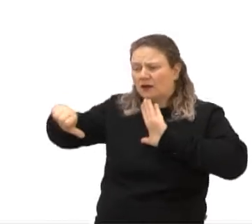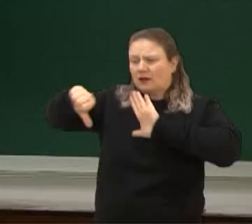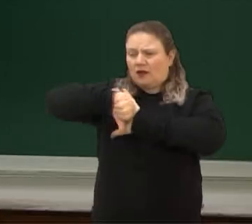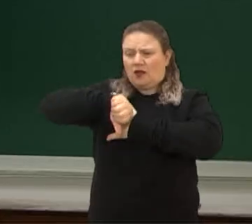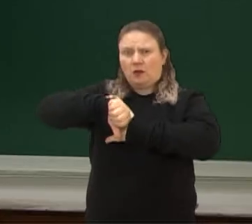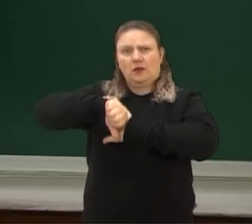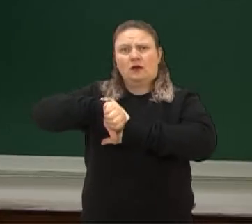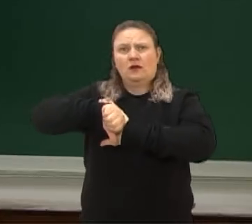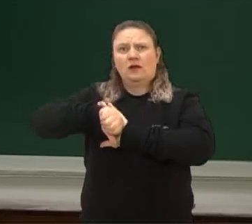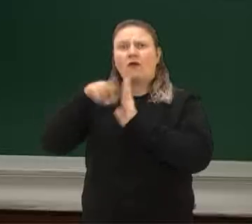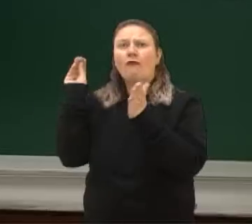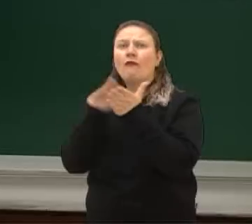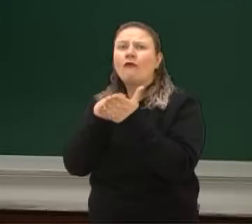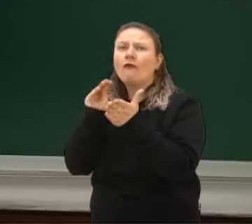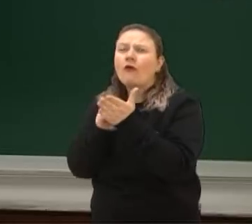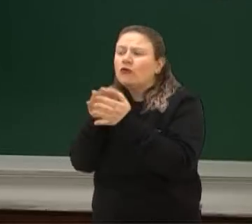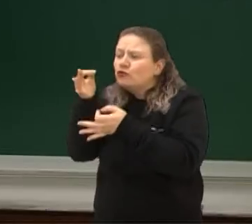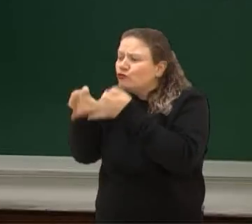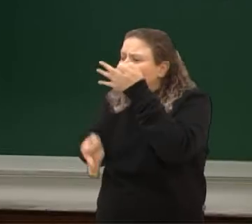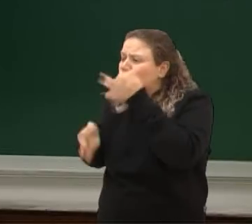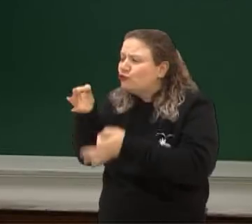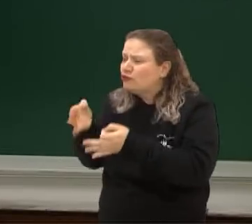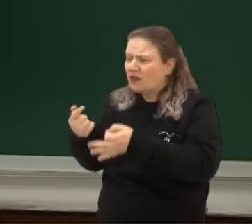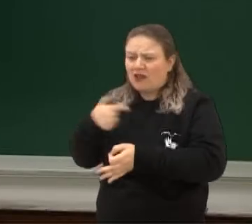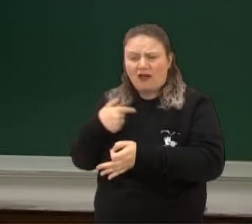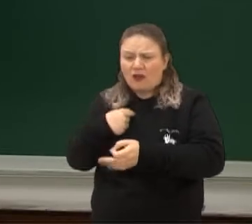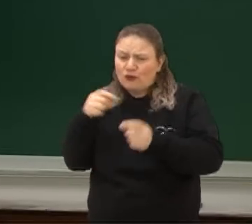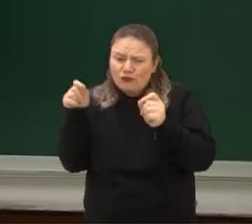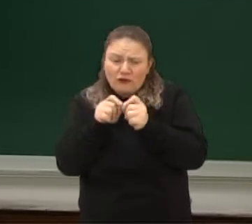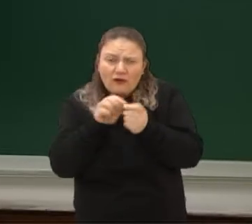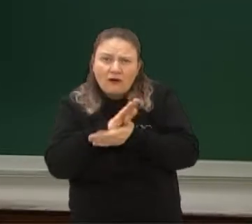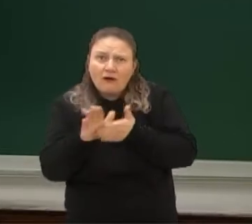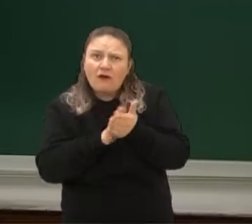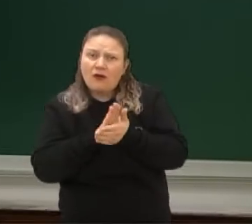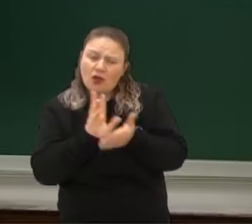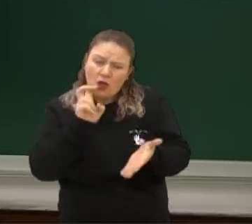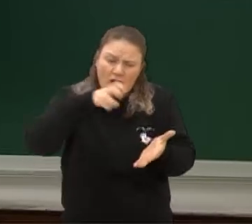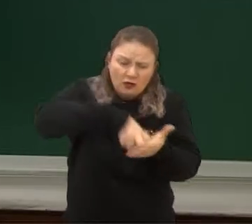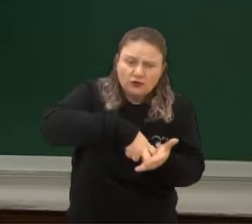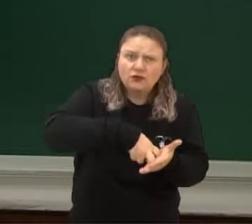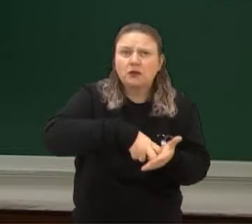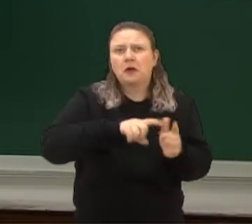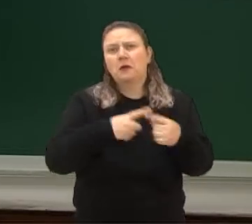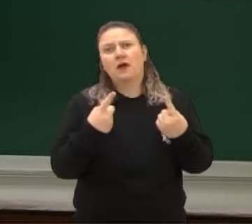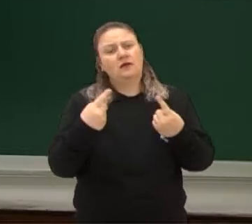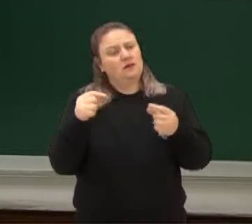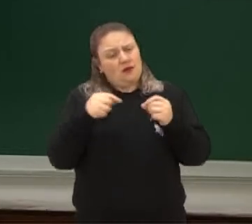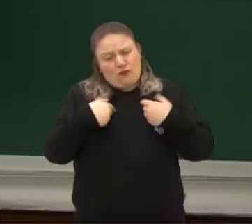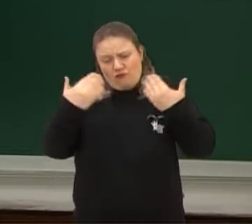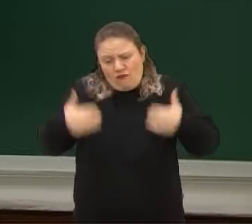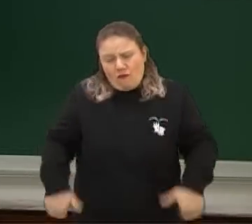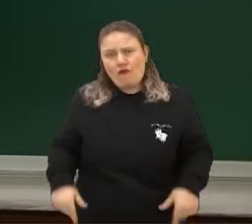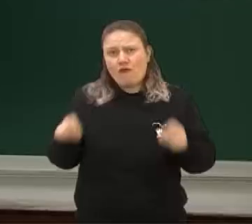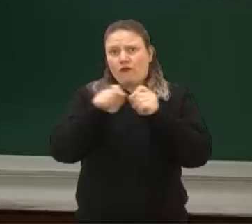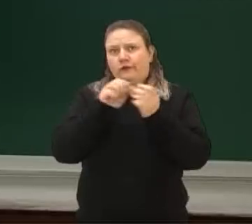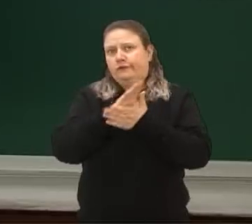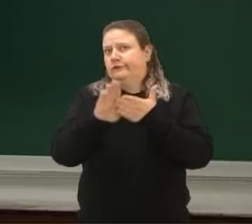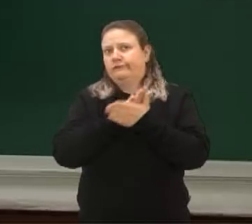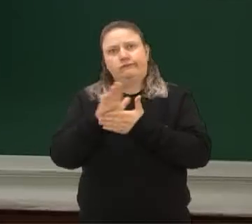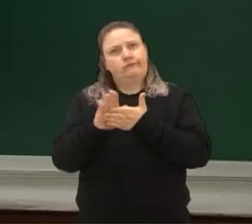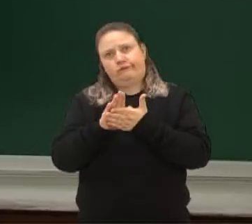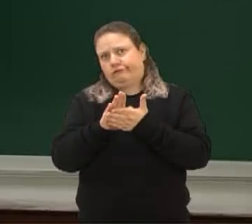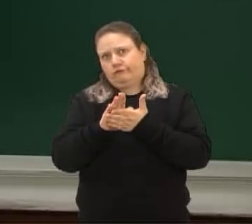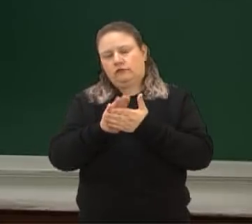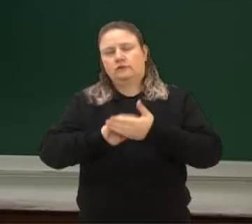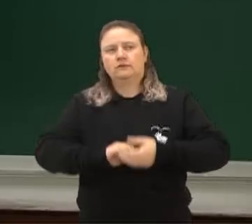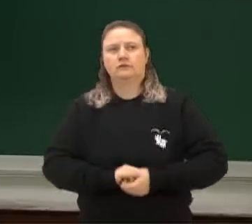foi injustiçado, né? Ele cumpriu uma sentença, mas de um crime que ele nem cometeu. And bad mistakes,